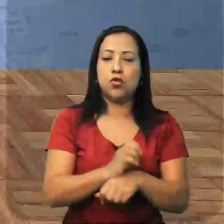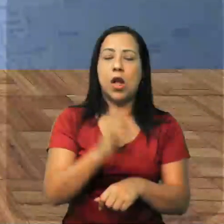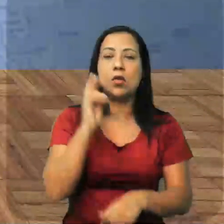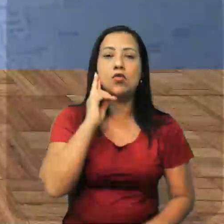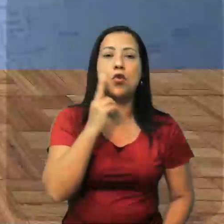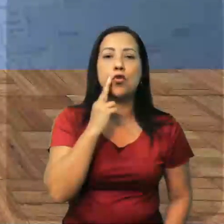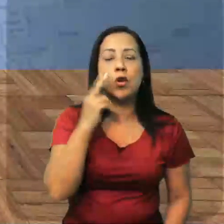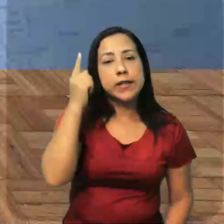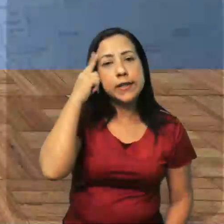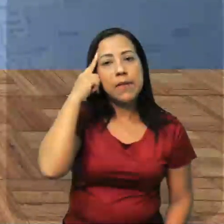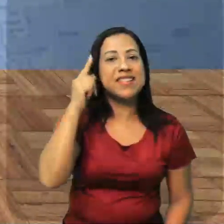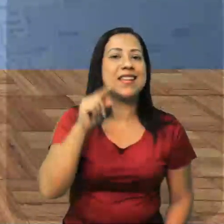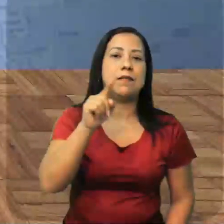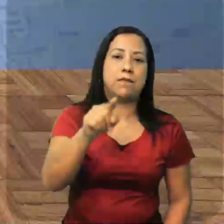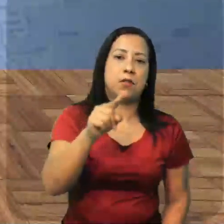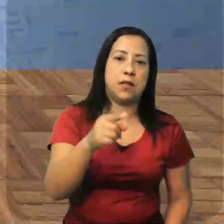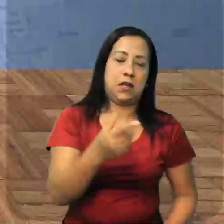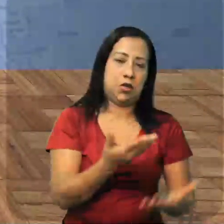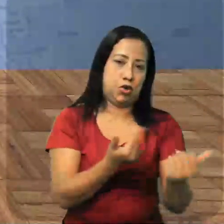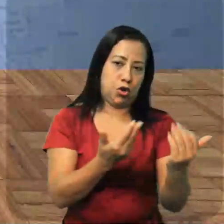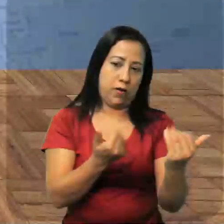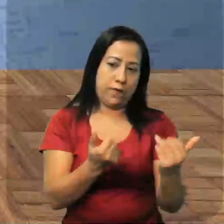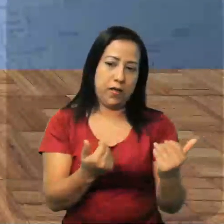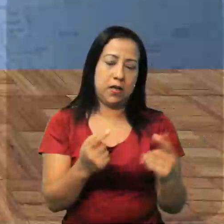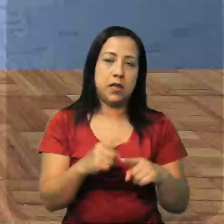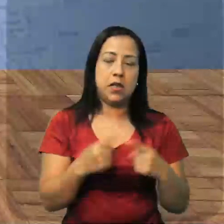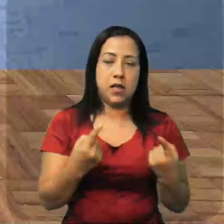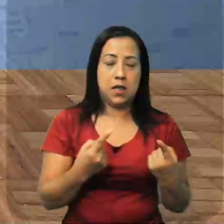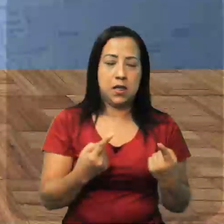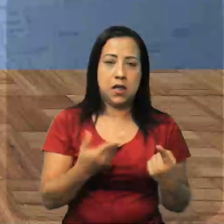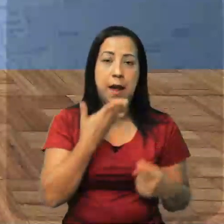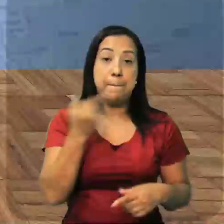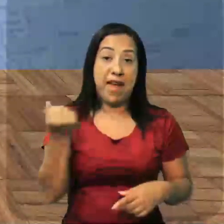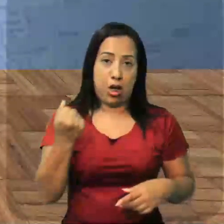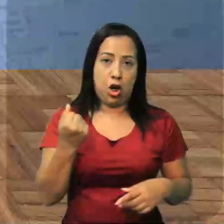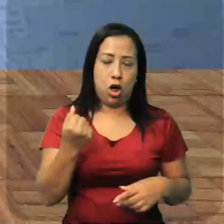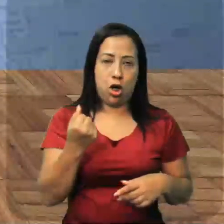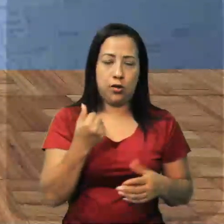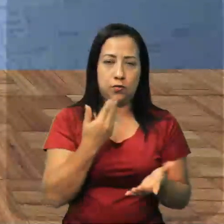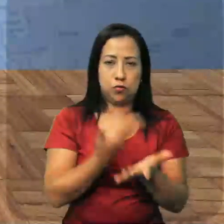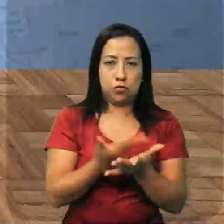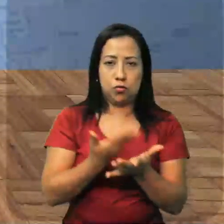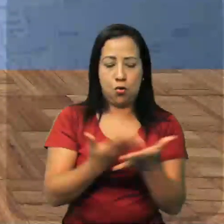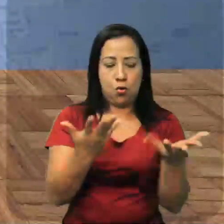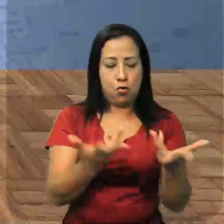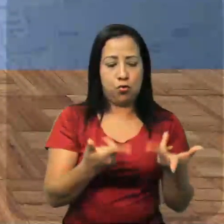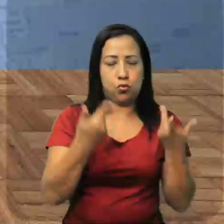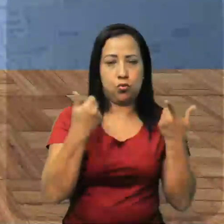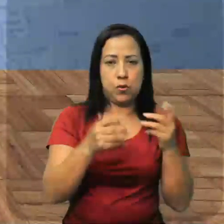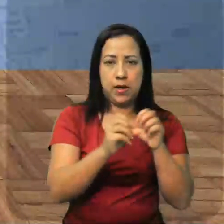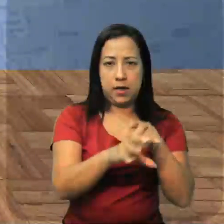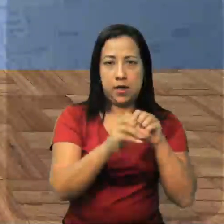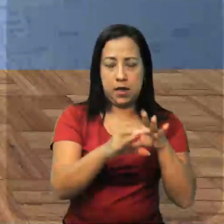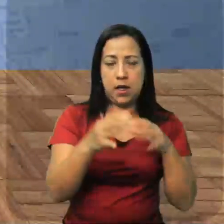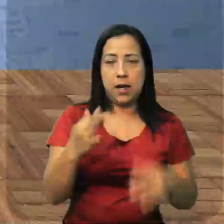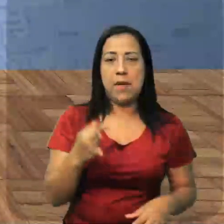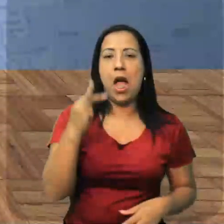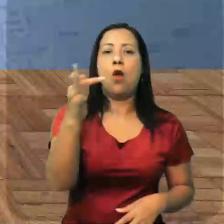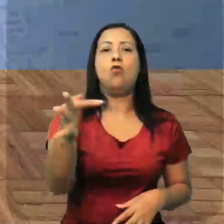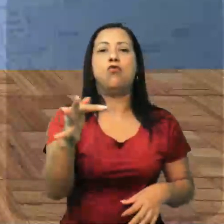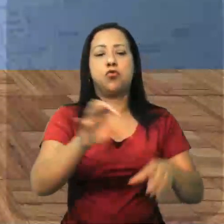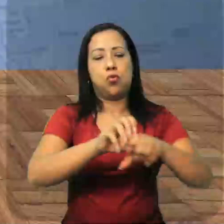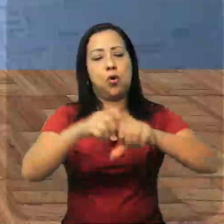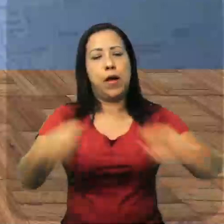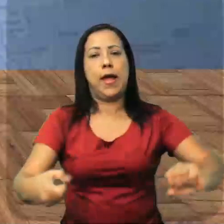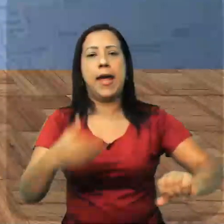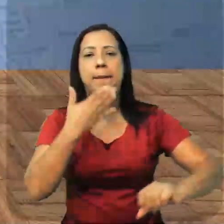qualidade de vida você vai melhorar com a educação para que você tenha uma mão de obra mais qualificada e você tenha